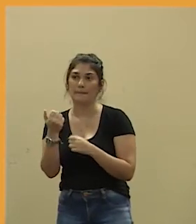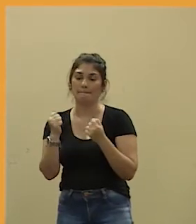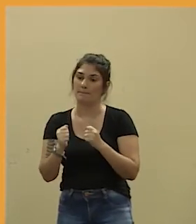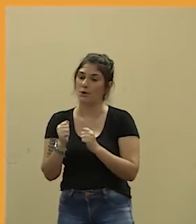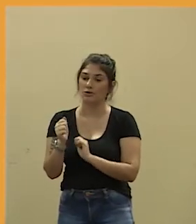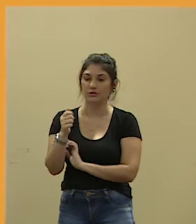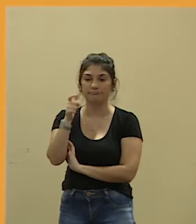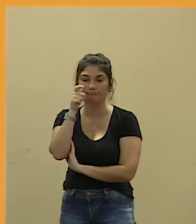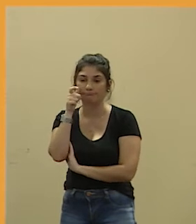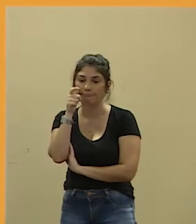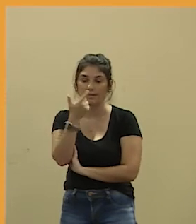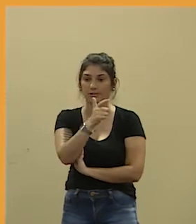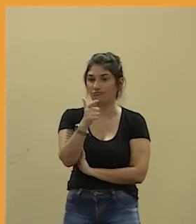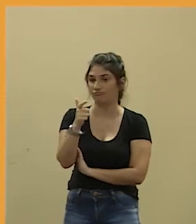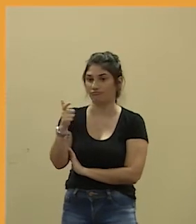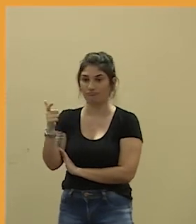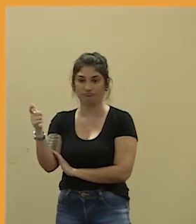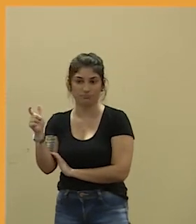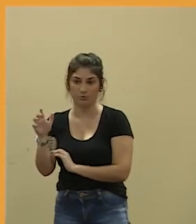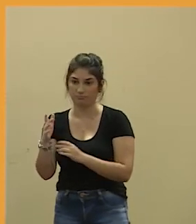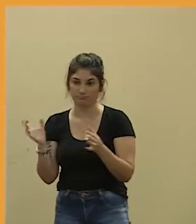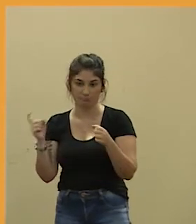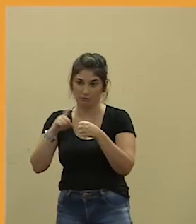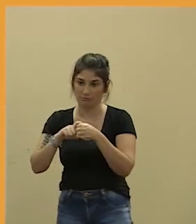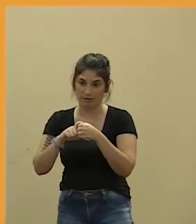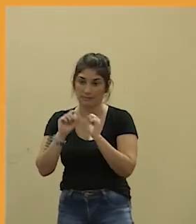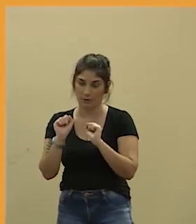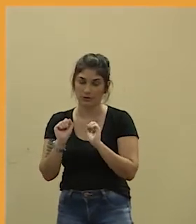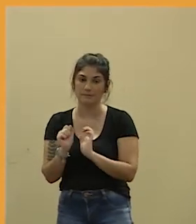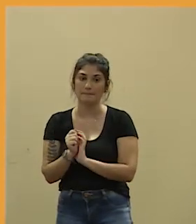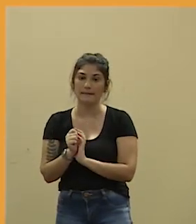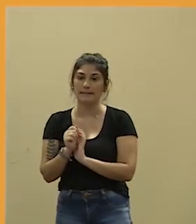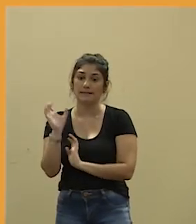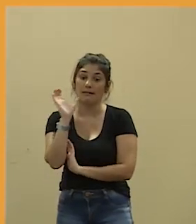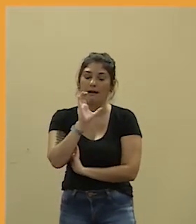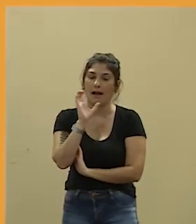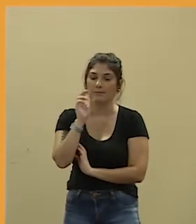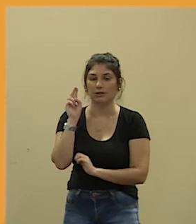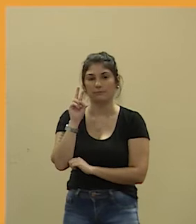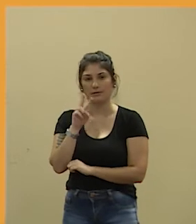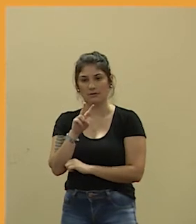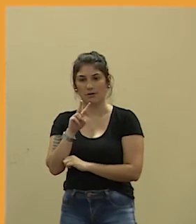como recurso institucional né como está com pressa é só dar uma olhada rápida e percebe que aparece uma mensagem gravada do professor então novamente